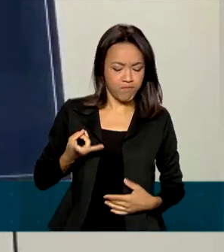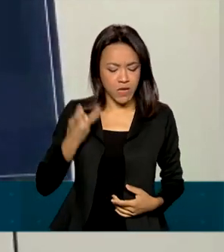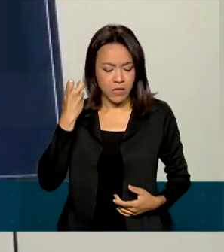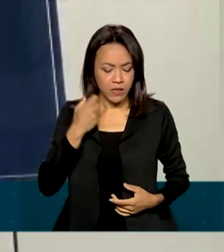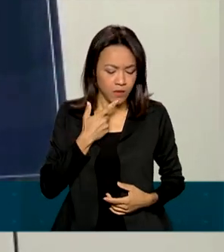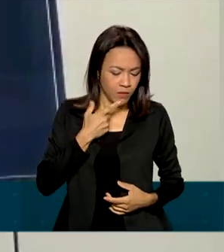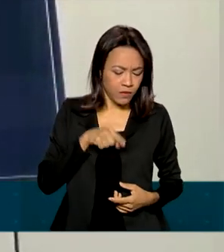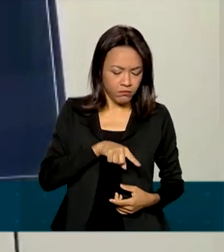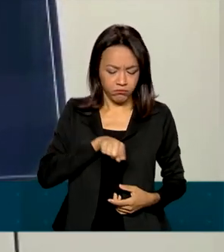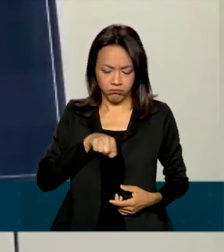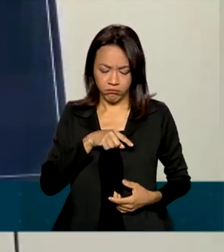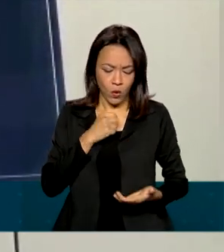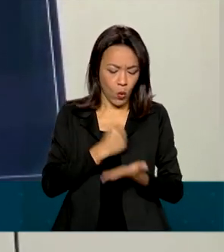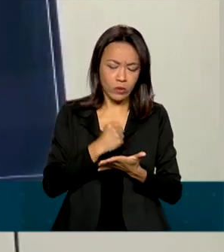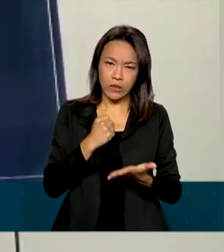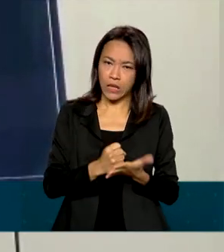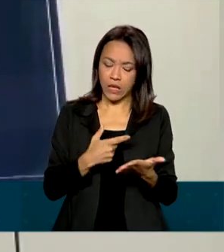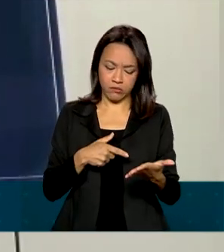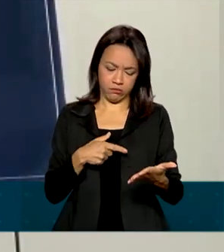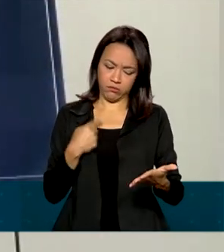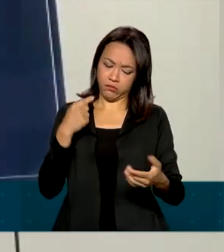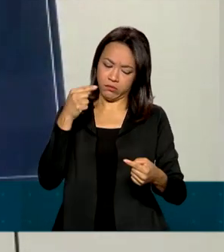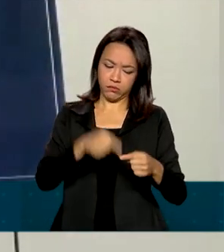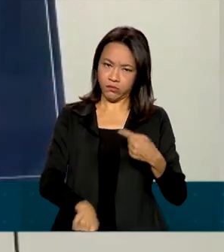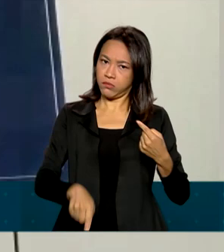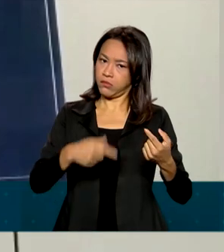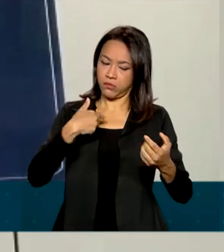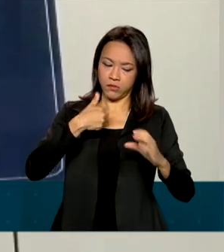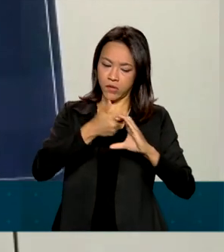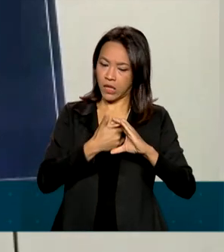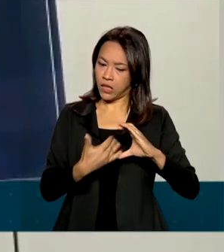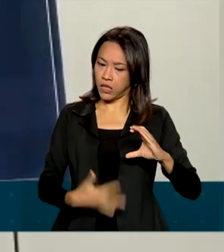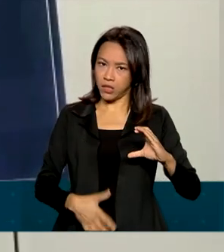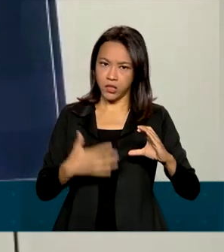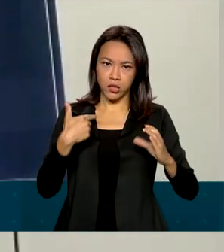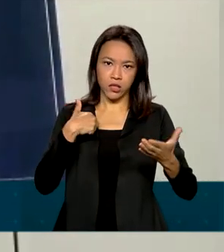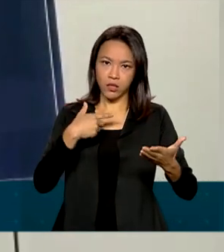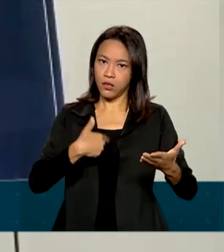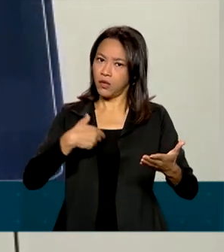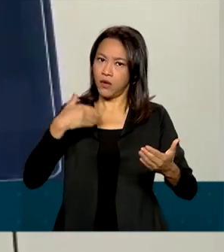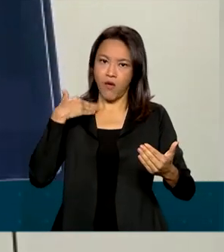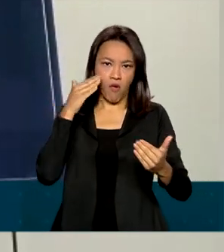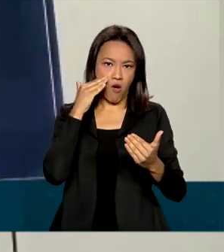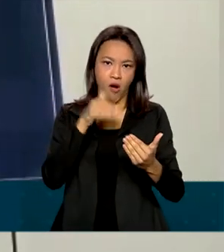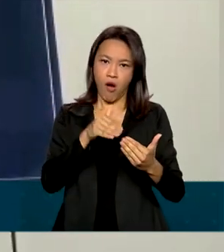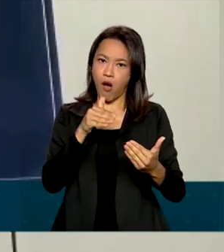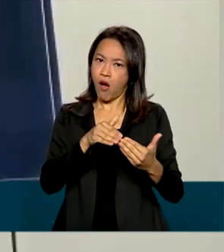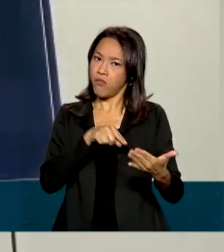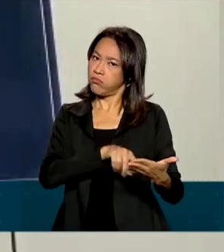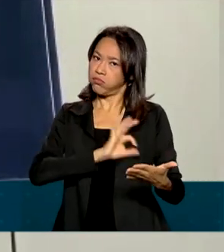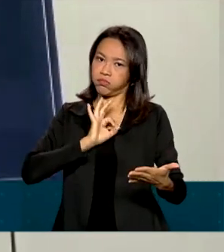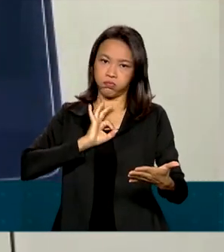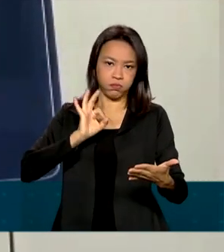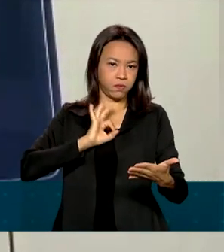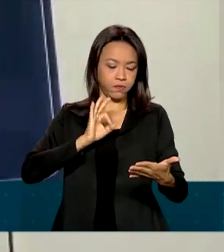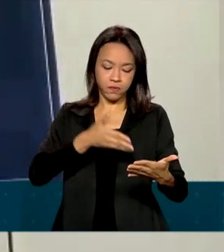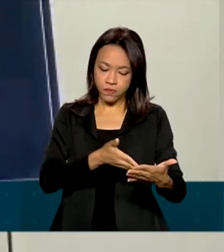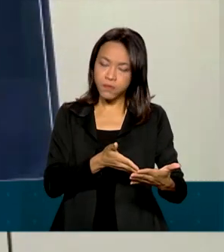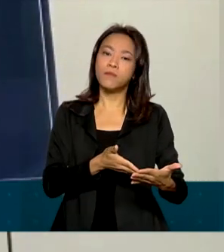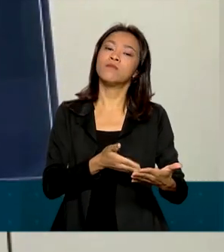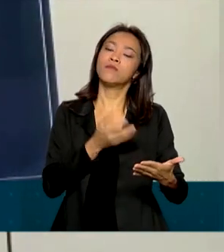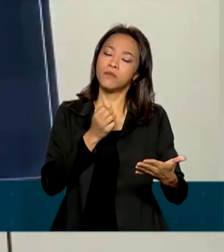aquele produto ou aquele contrato não esteja com as características ou da maneira como ele acreditava que estava